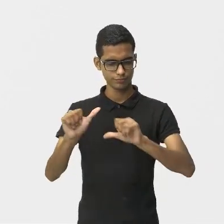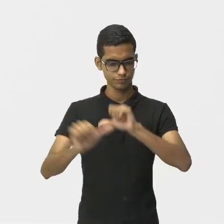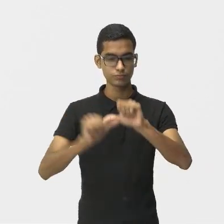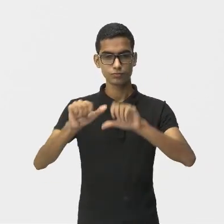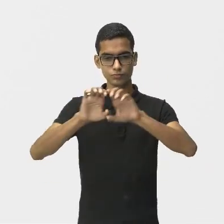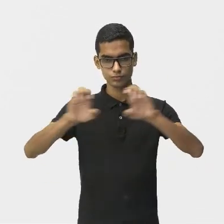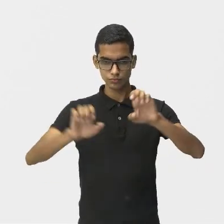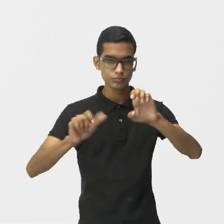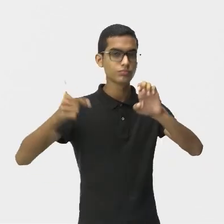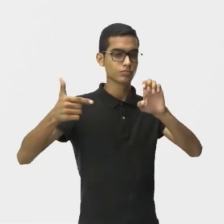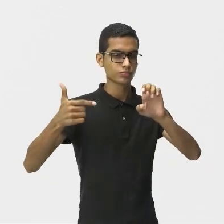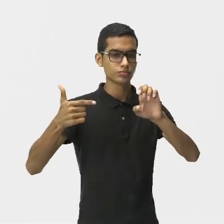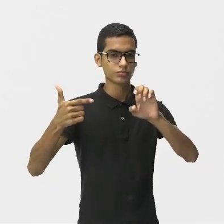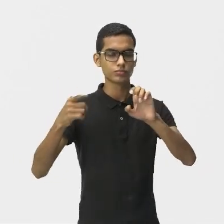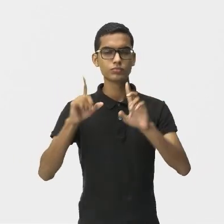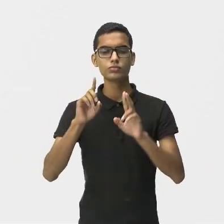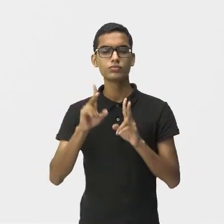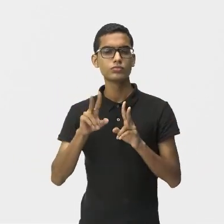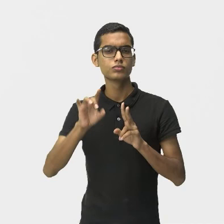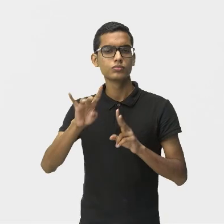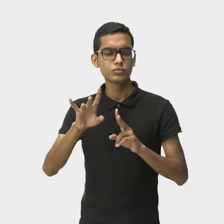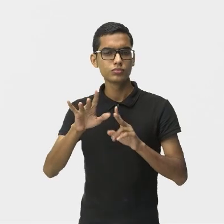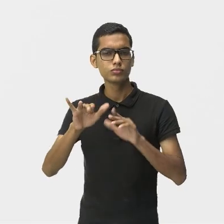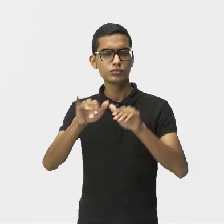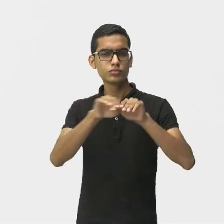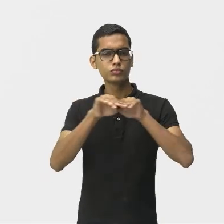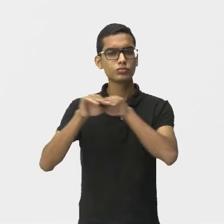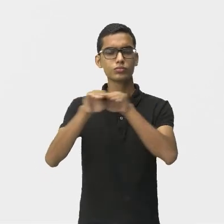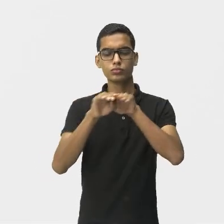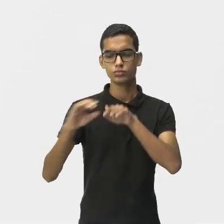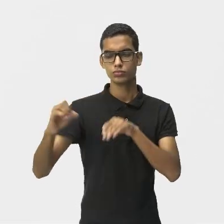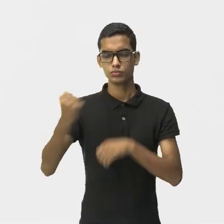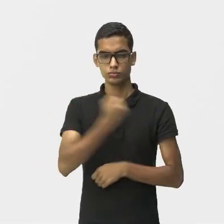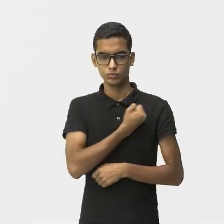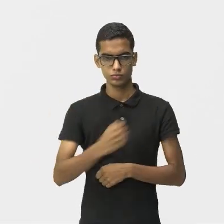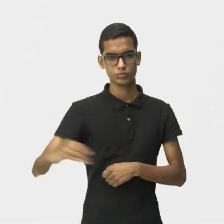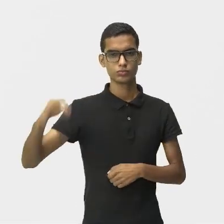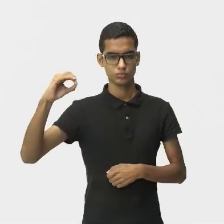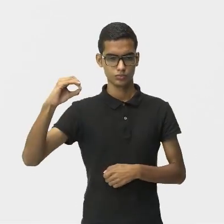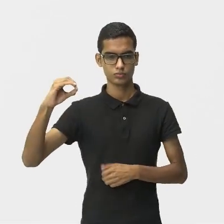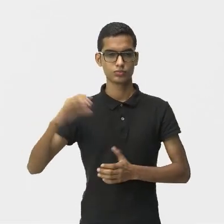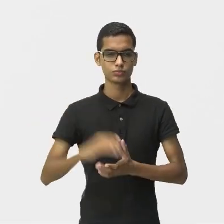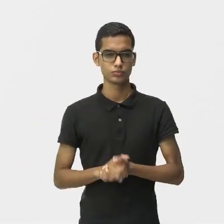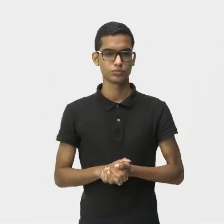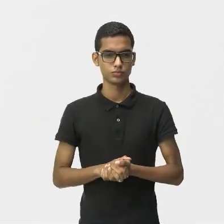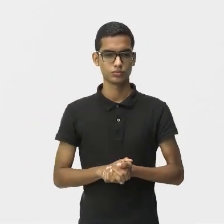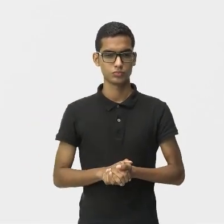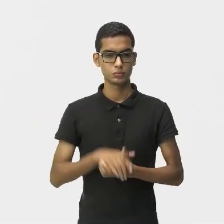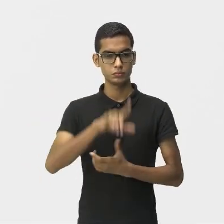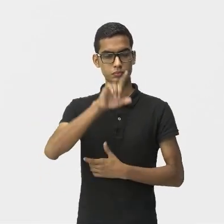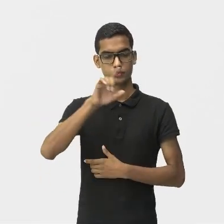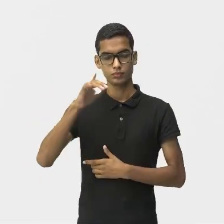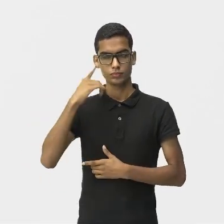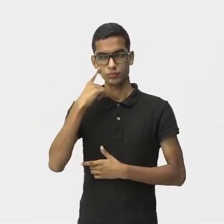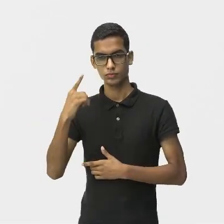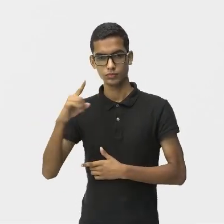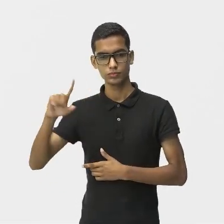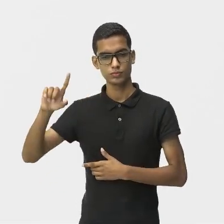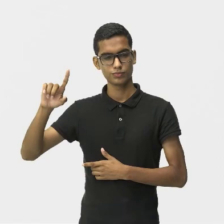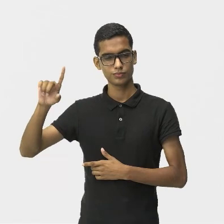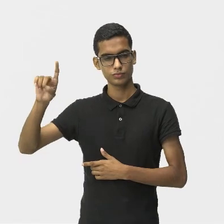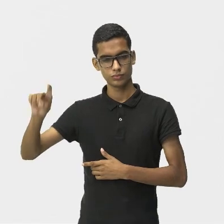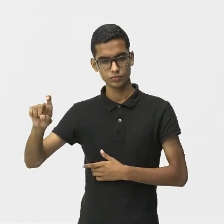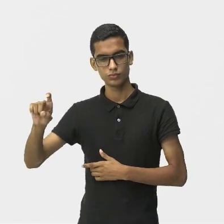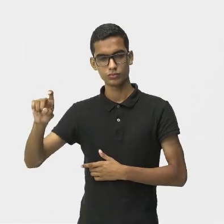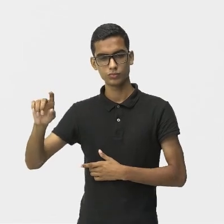Basta igualar a zero. Olha só, vai ficar x ao quadrado menos 3x mais 2 igual a